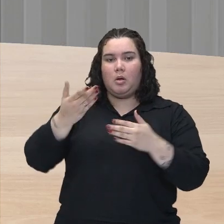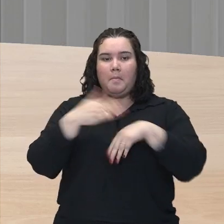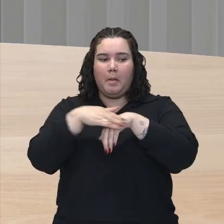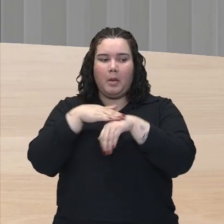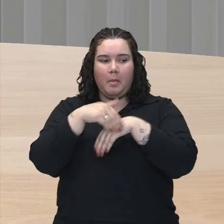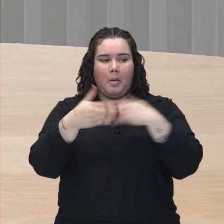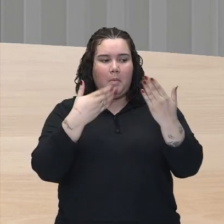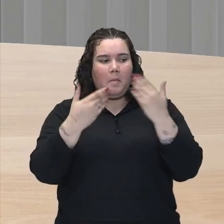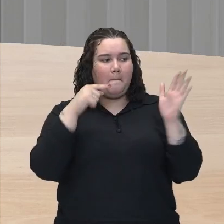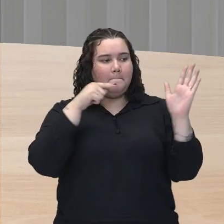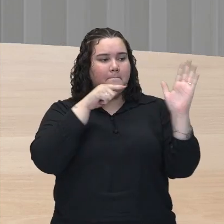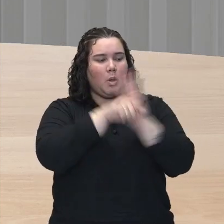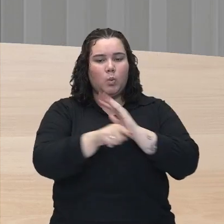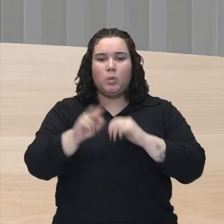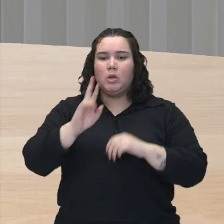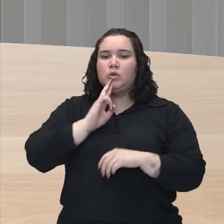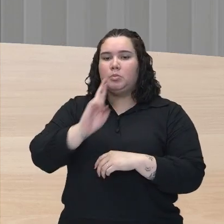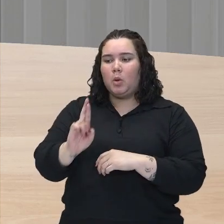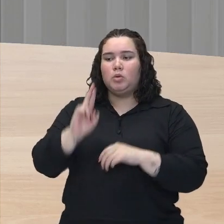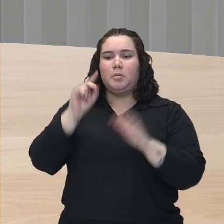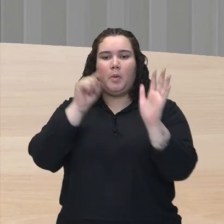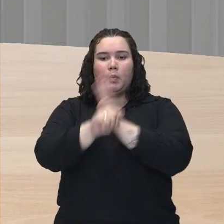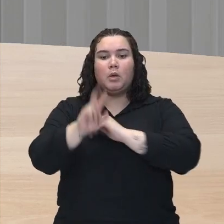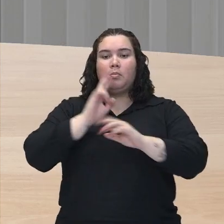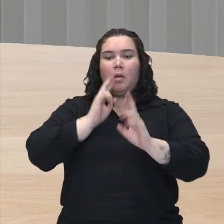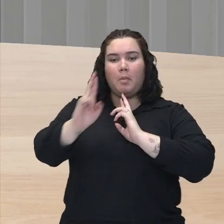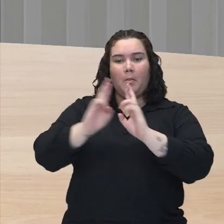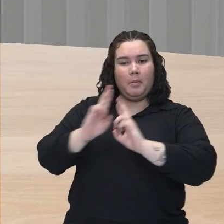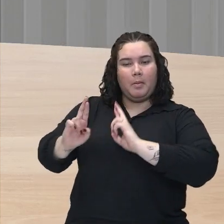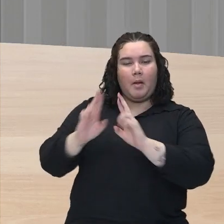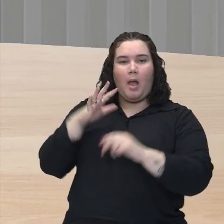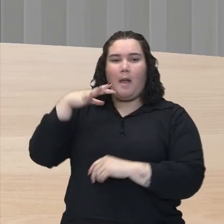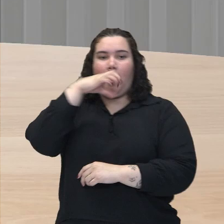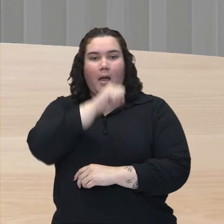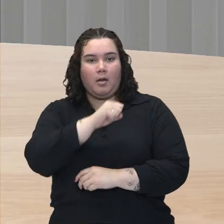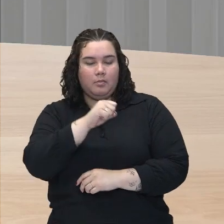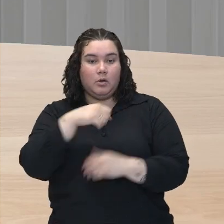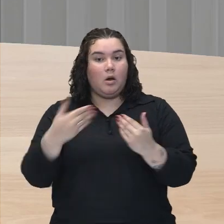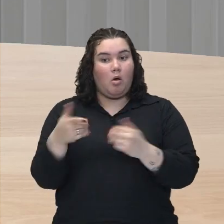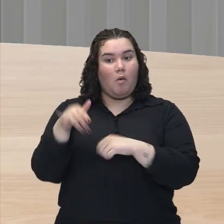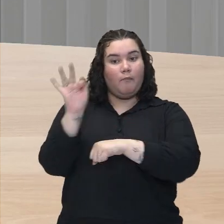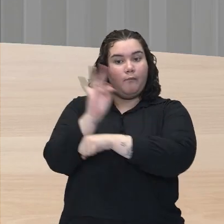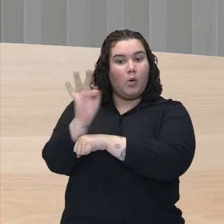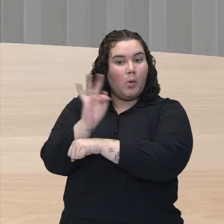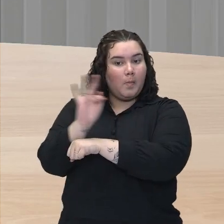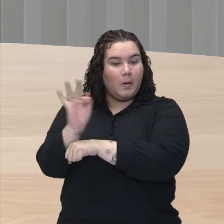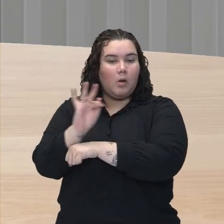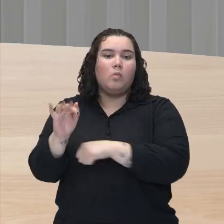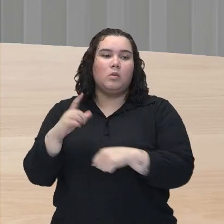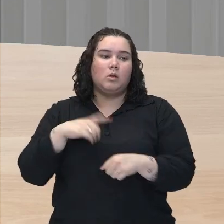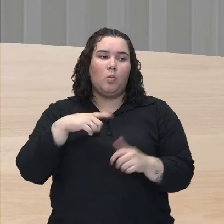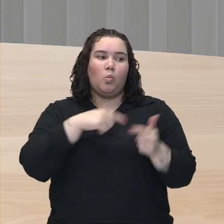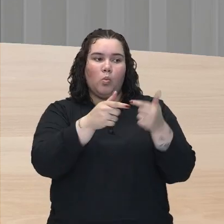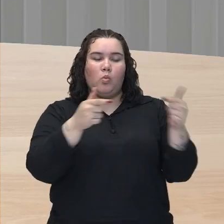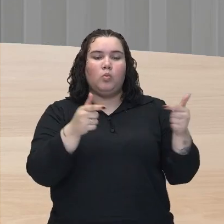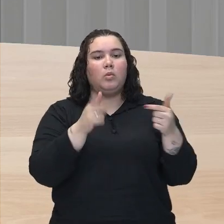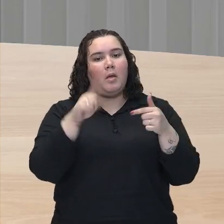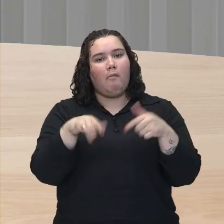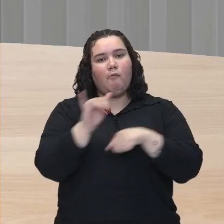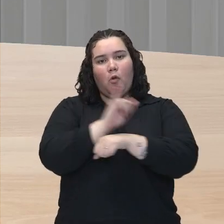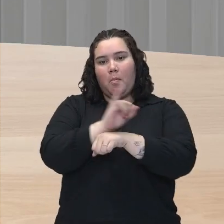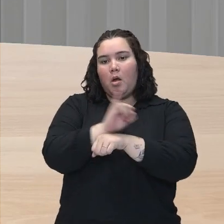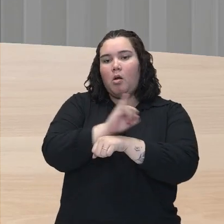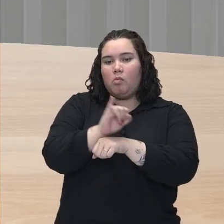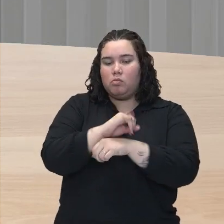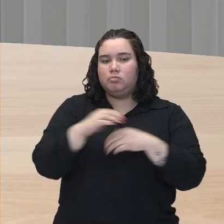bate-bola, da conversa, jogo de perguntas e respostas. Talvez esse um pouquinho mais formal do que alguns outros podcasts em que